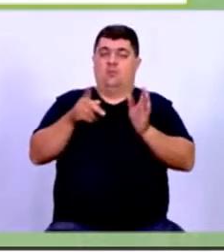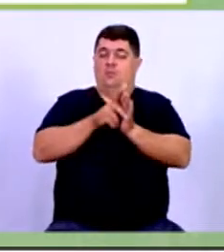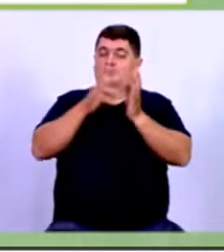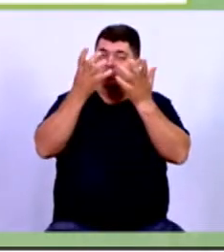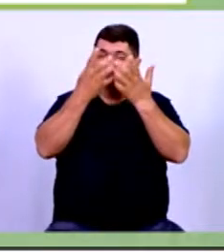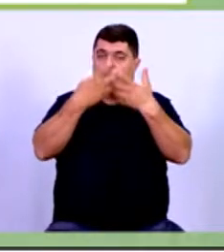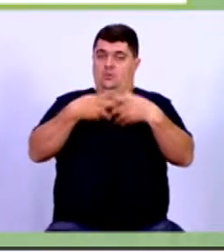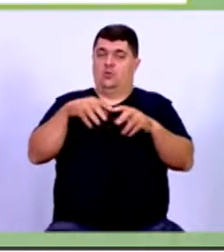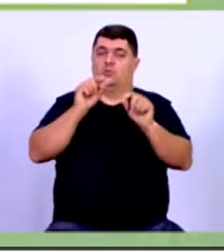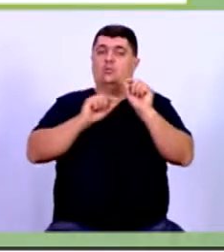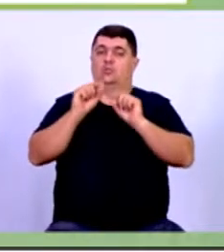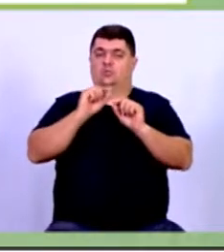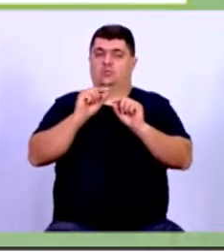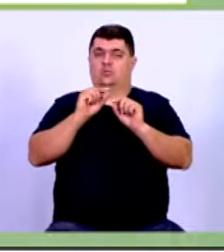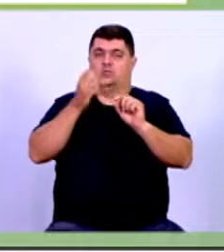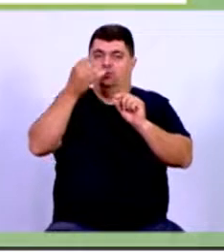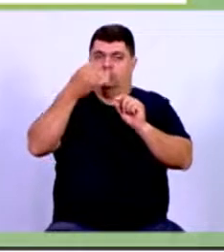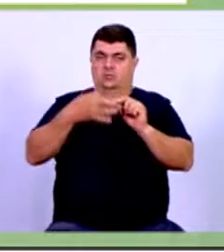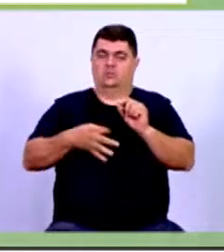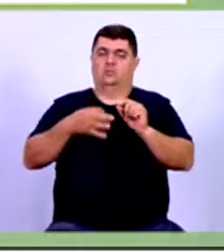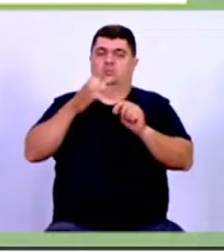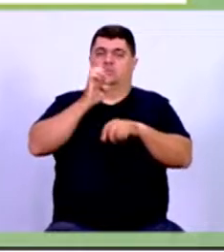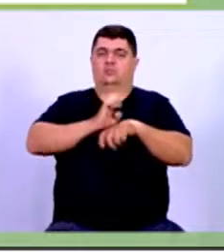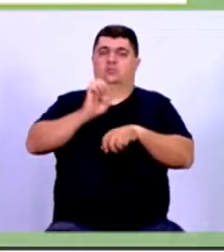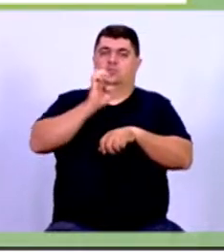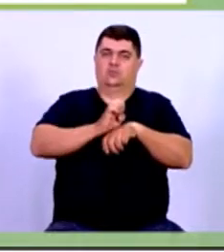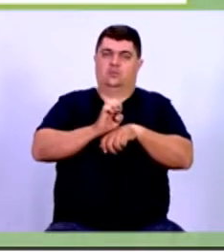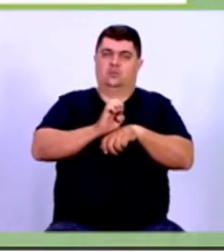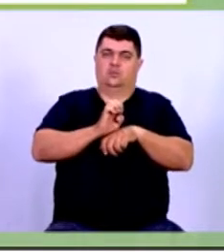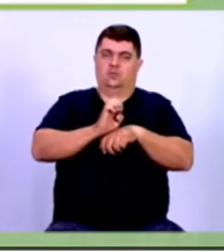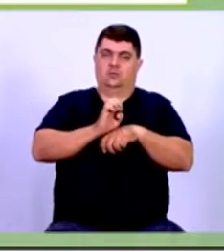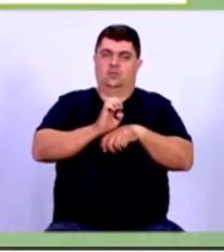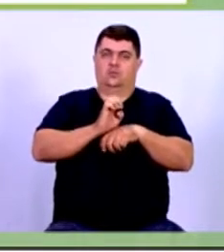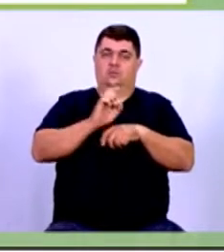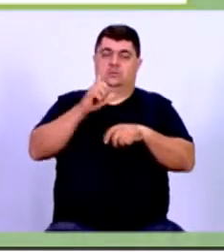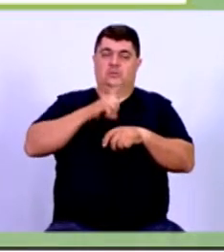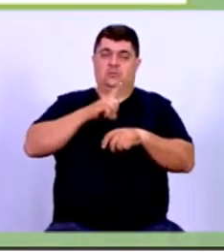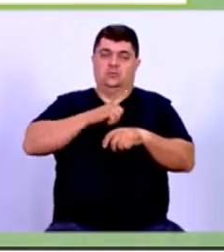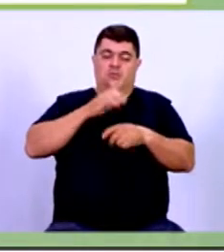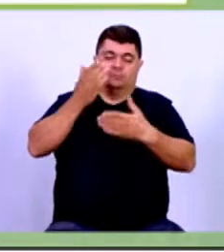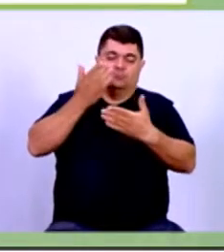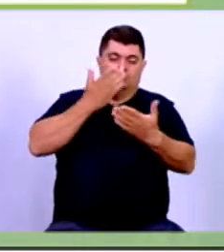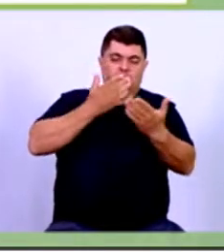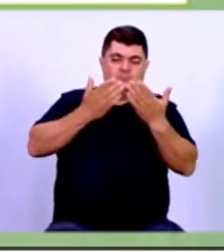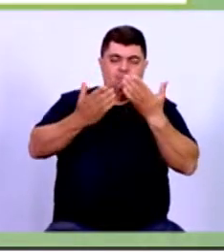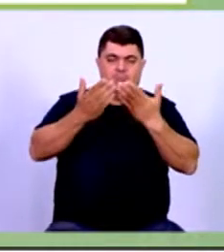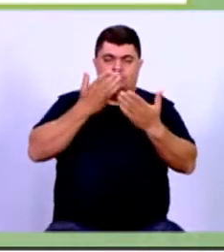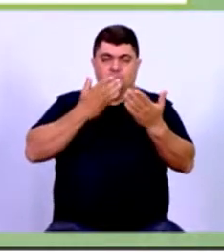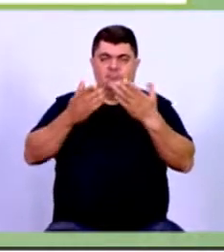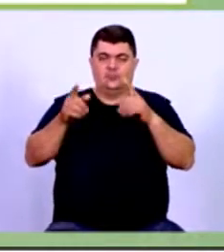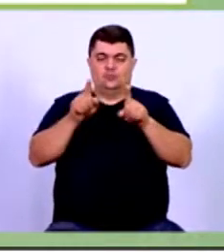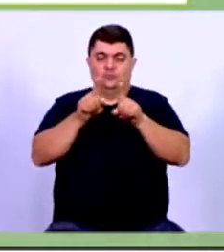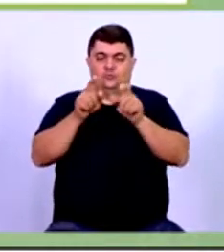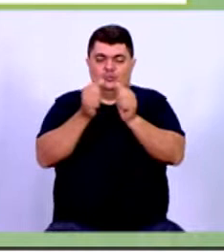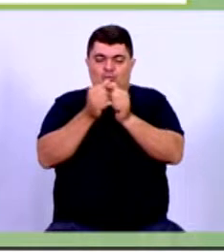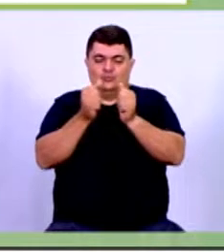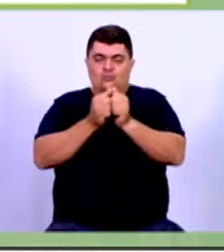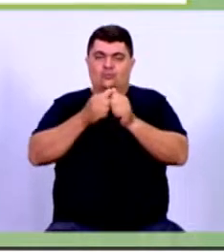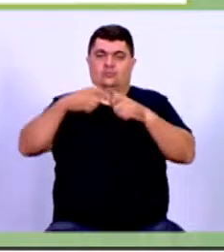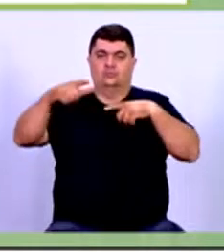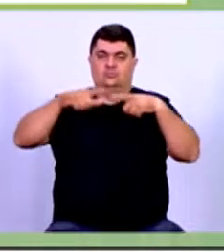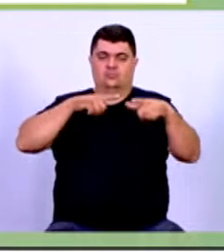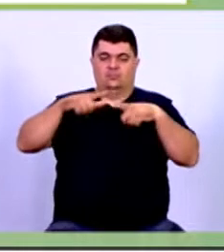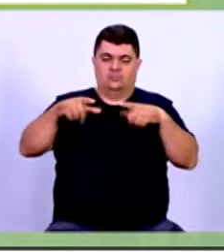de Rondônia, ele diz que o estágio propicia dialogar com o mundo do trabalho, com